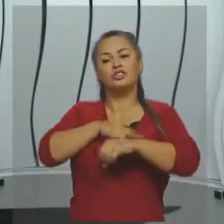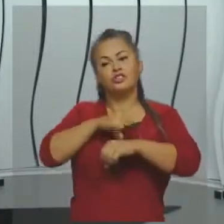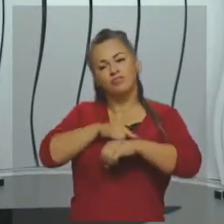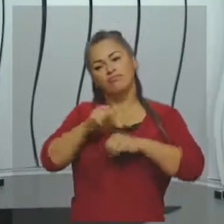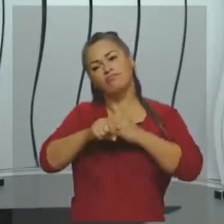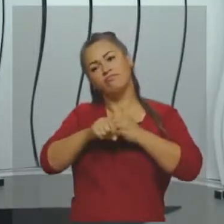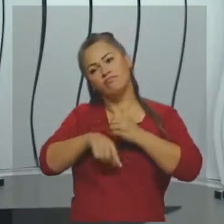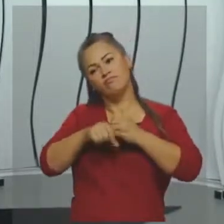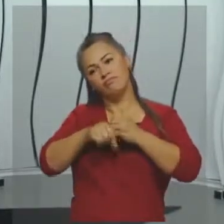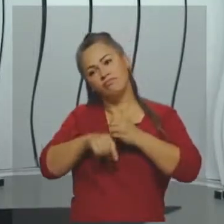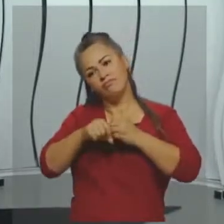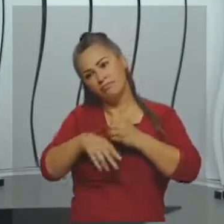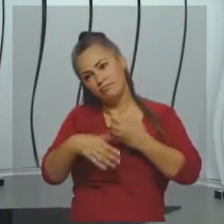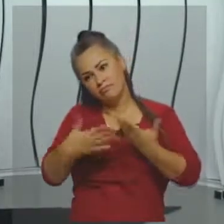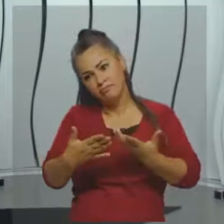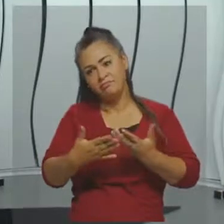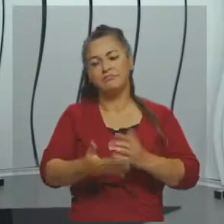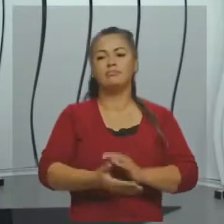organismo.